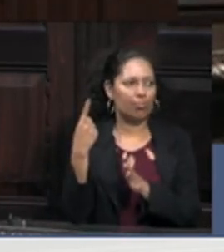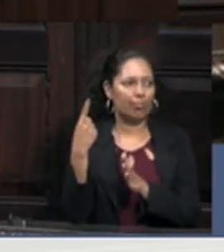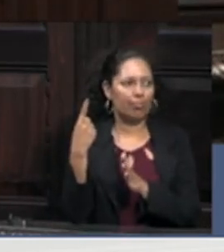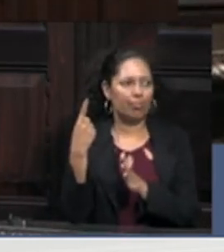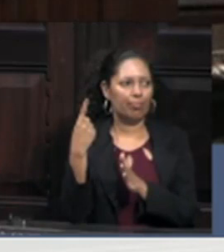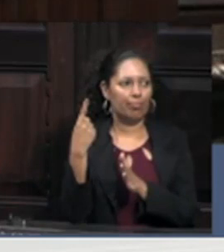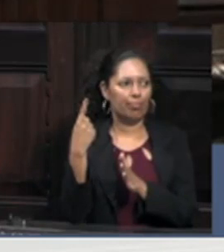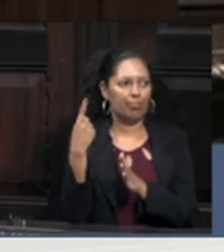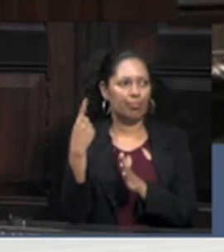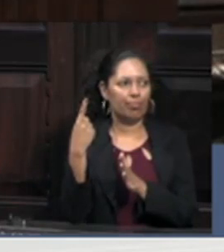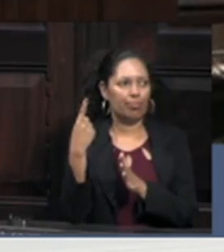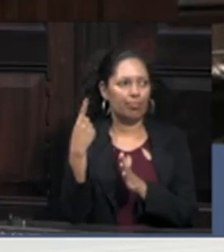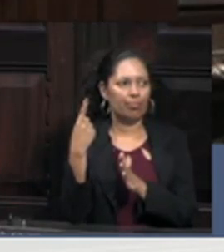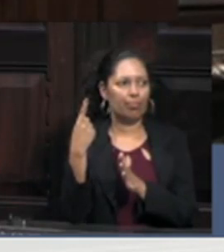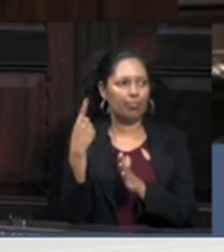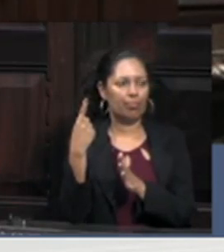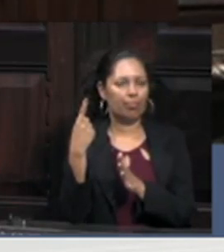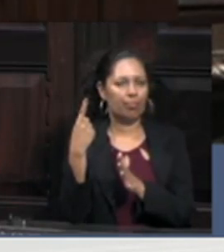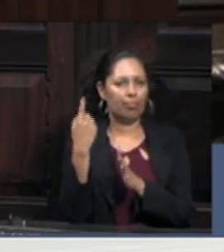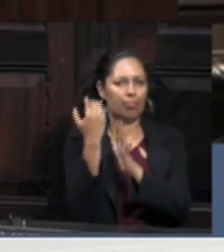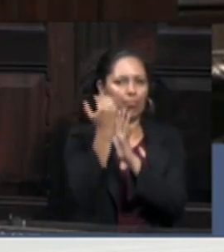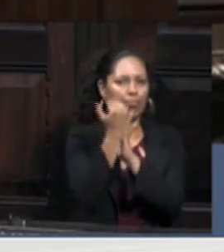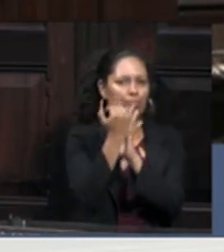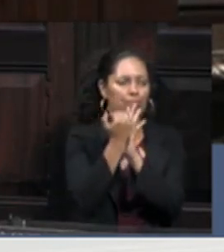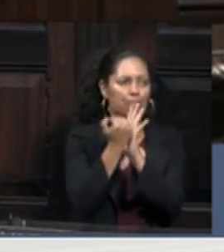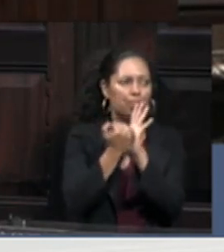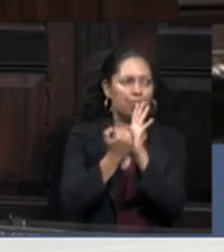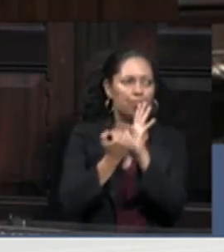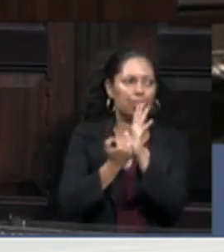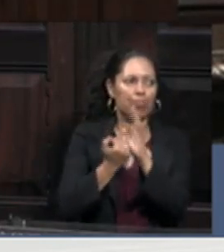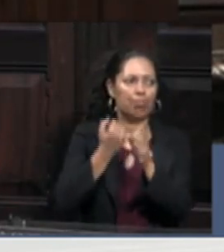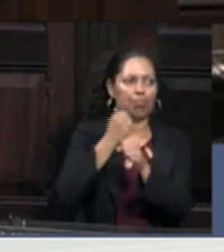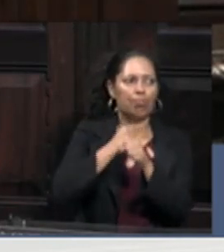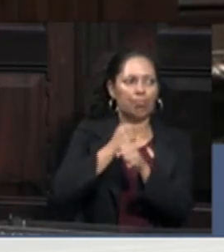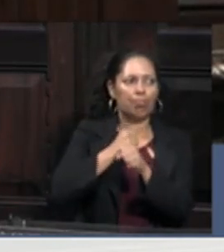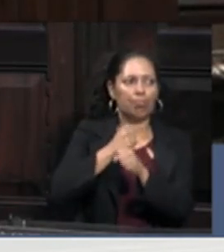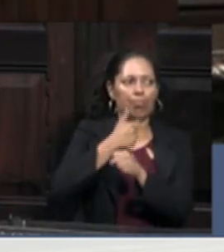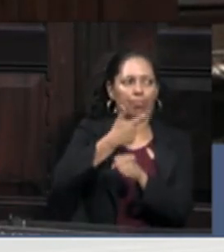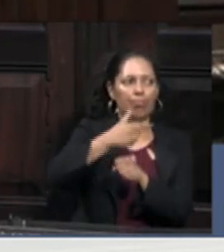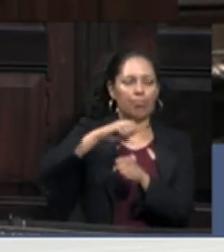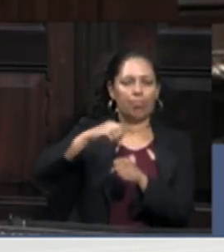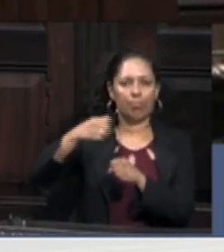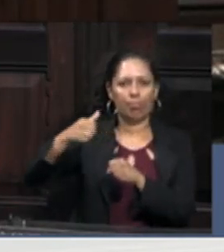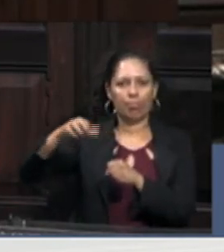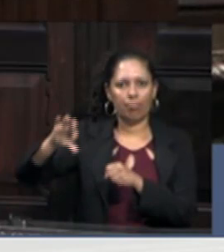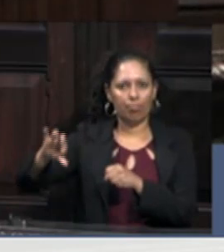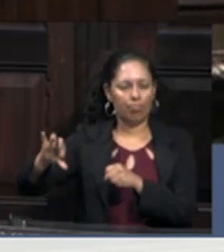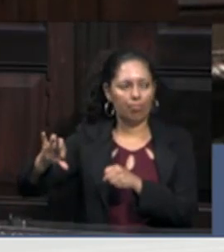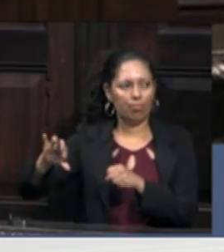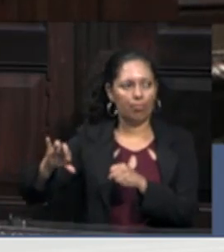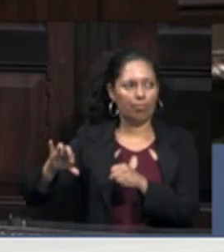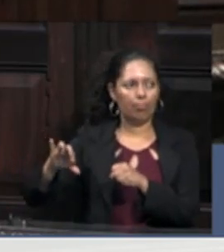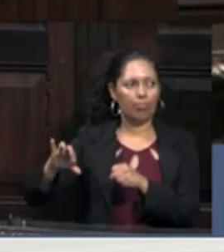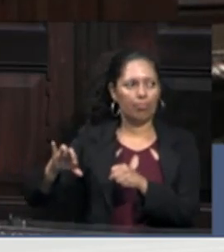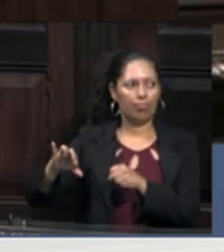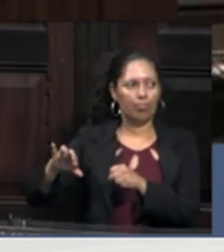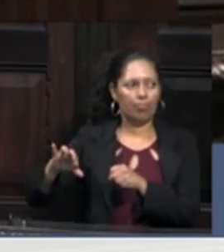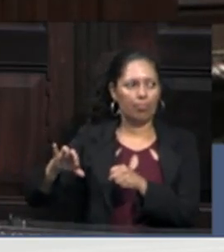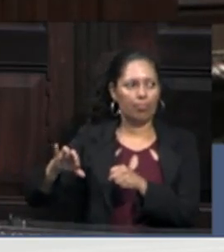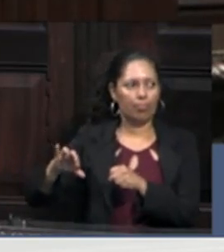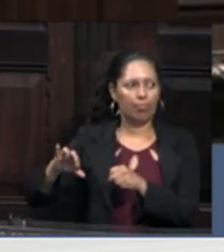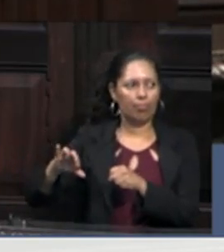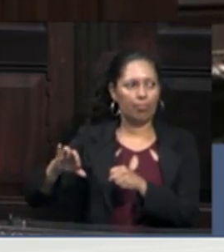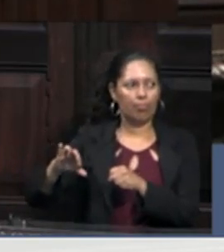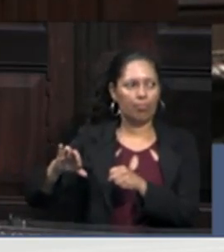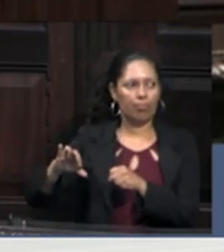do orçamento ser autorizativo, isso daí praticamente invalida qualquer